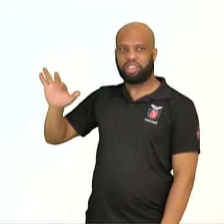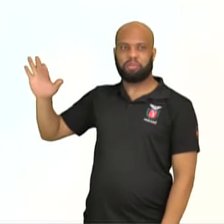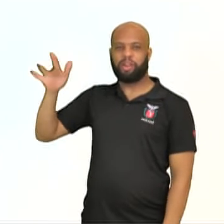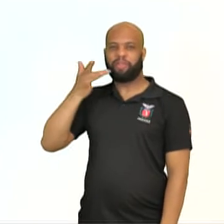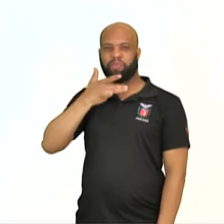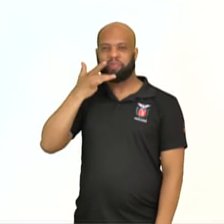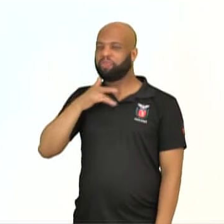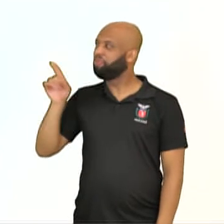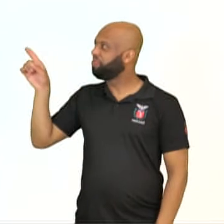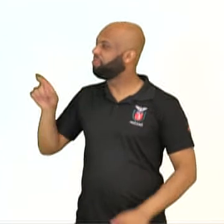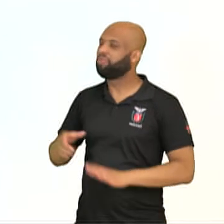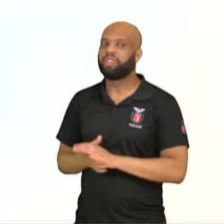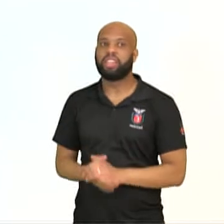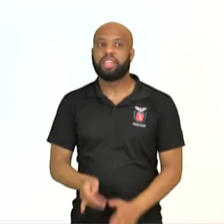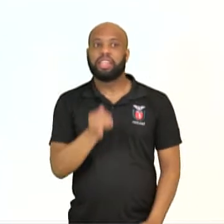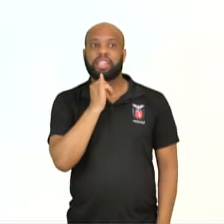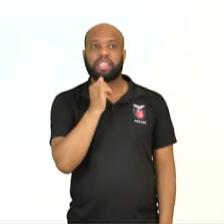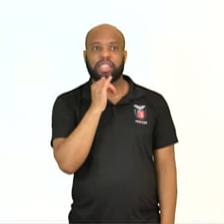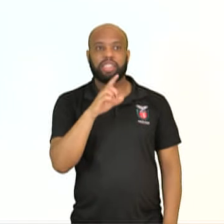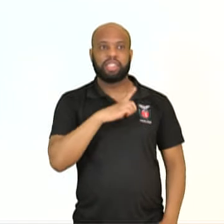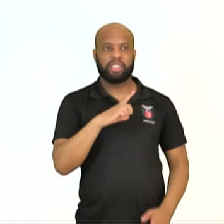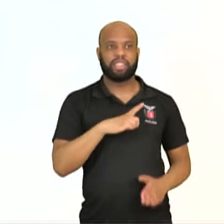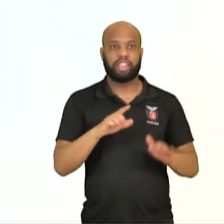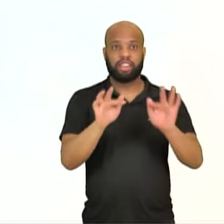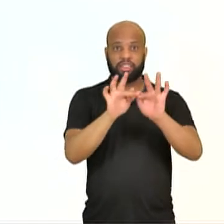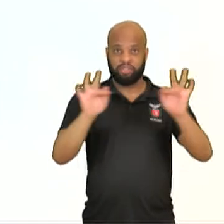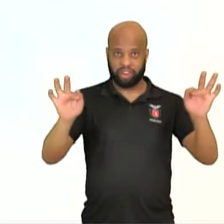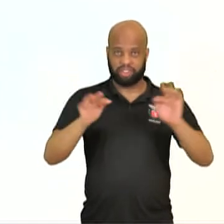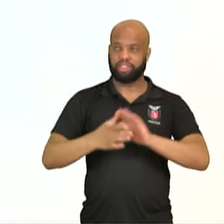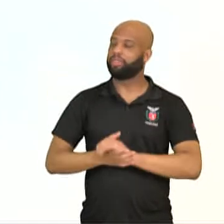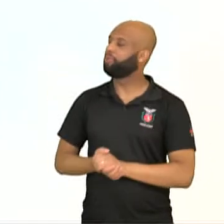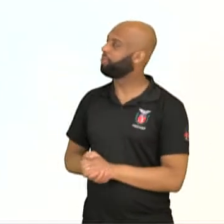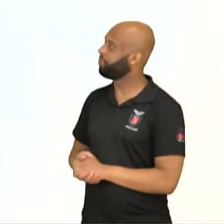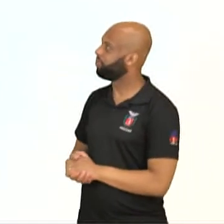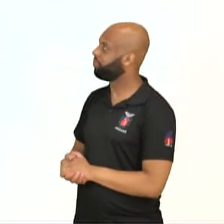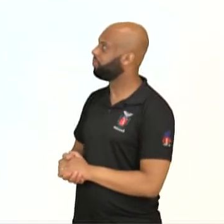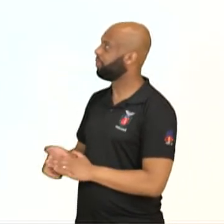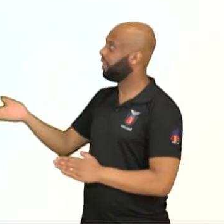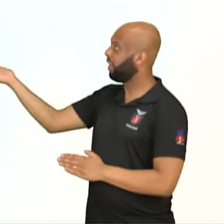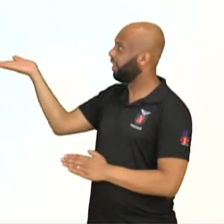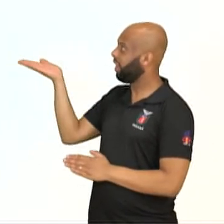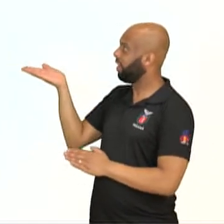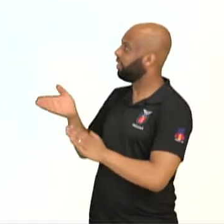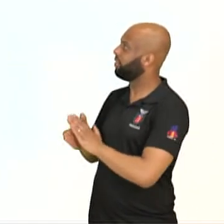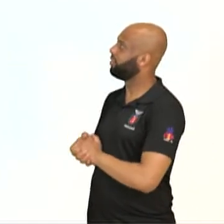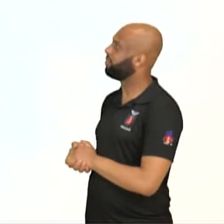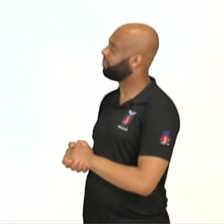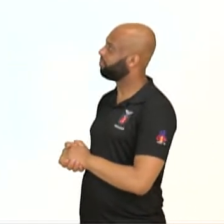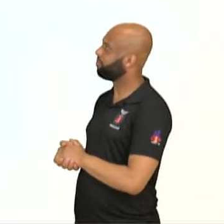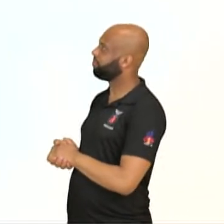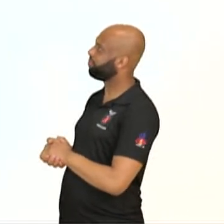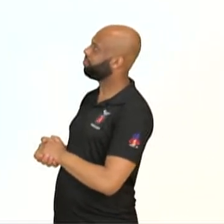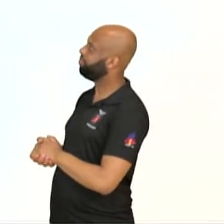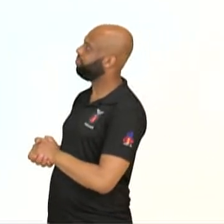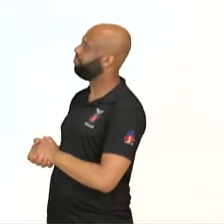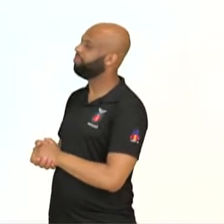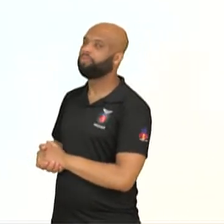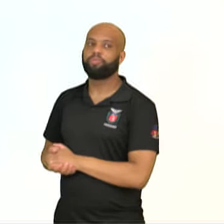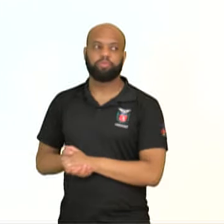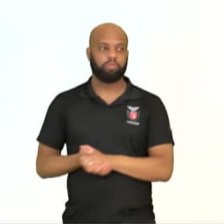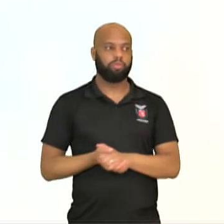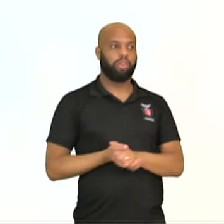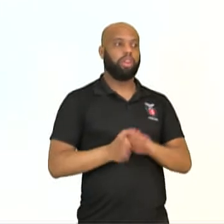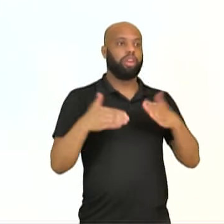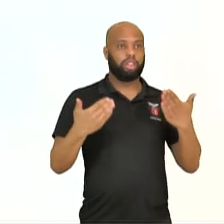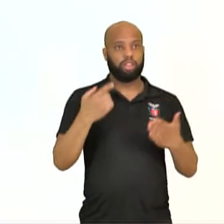saboroso. Exemplo. Estudiar en una buena, es una buena costumbre.